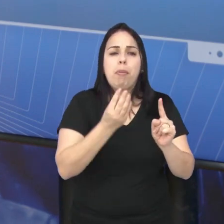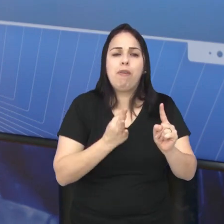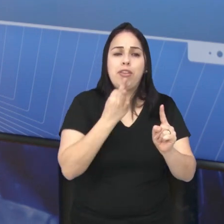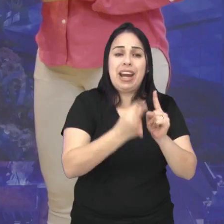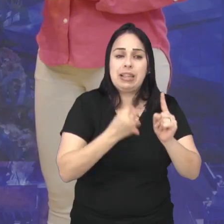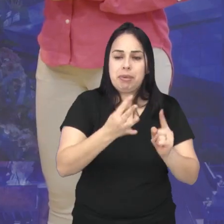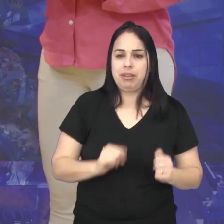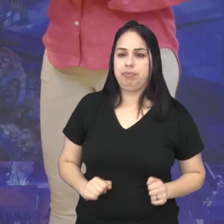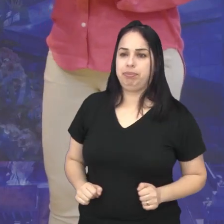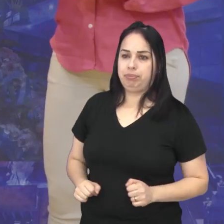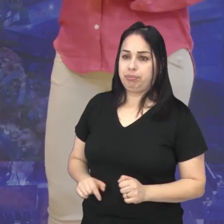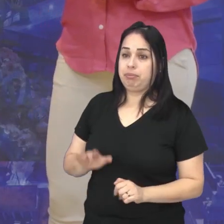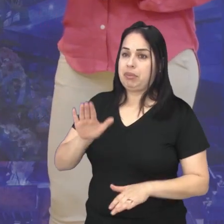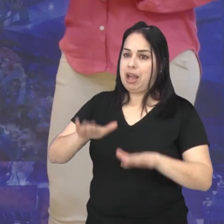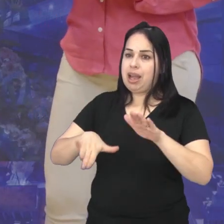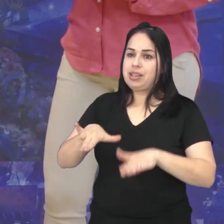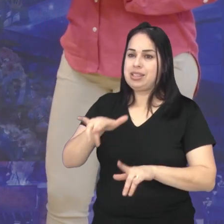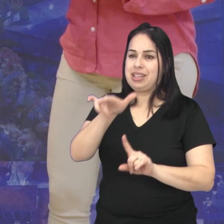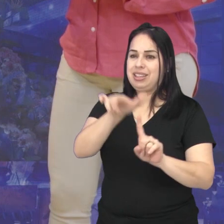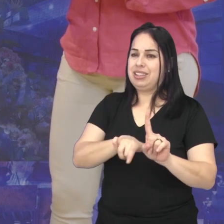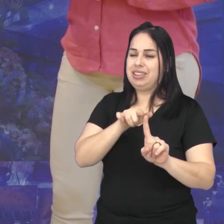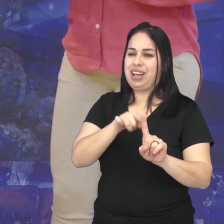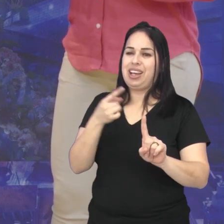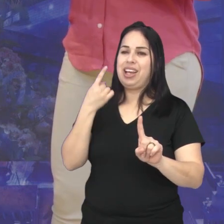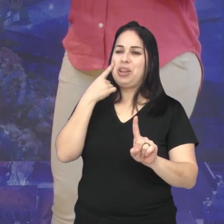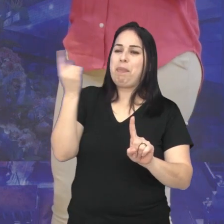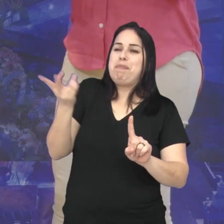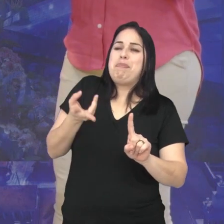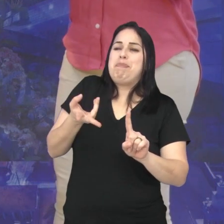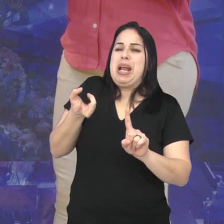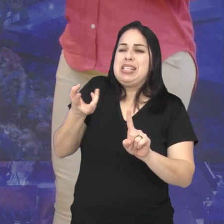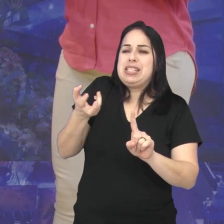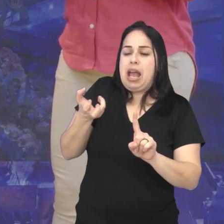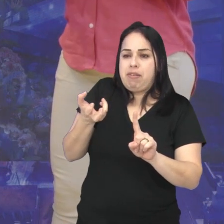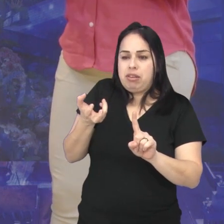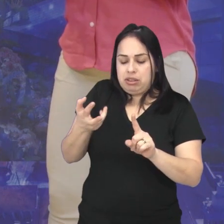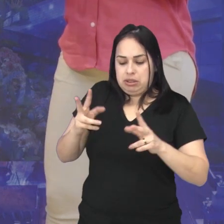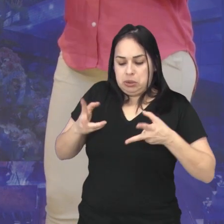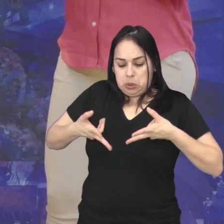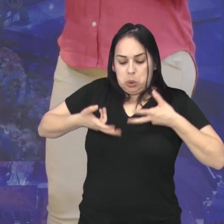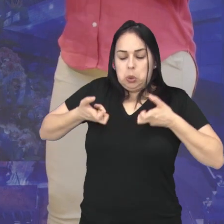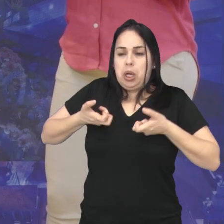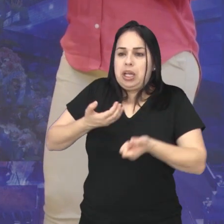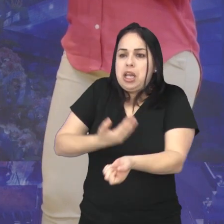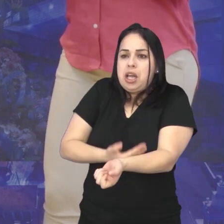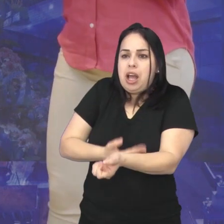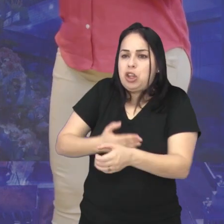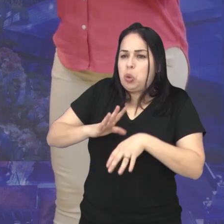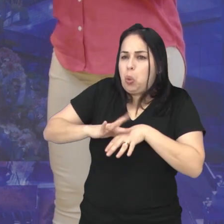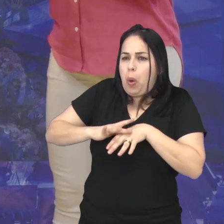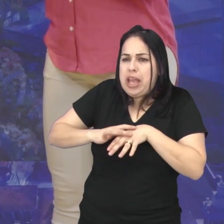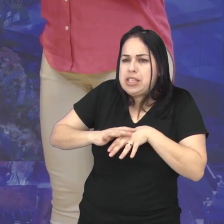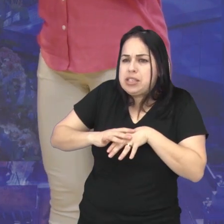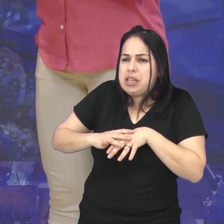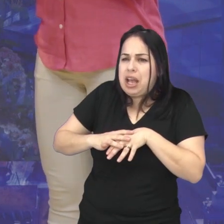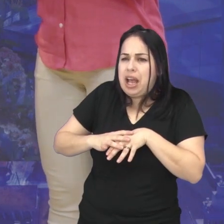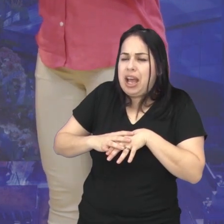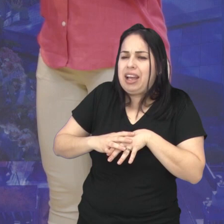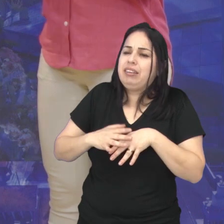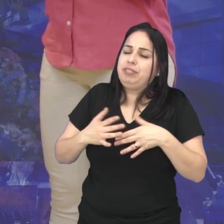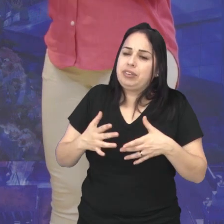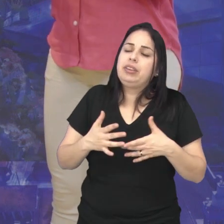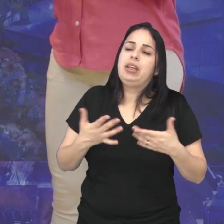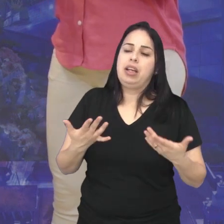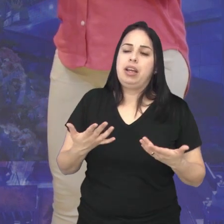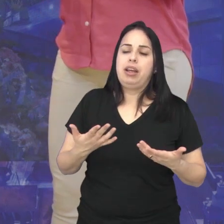tratamento. Perfeito. Muitas vezes, esse dependente, ele não enxerga que existe uma doença de fato. É